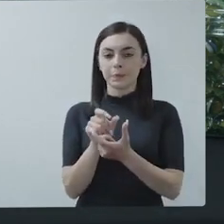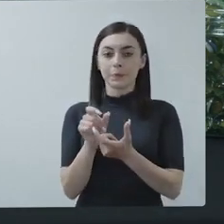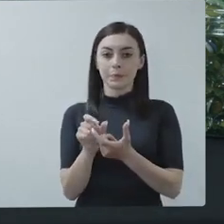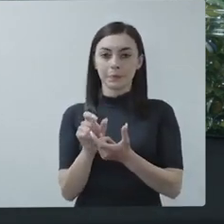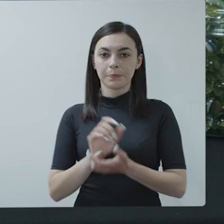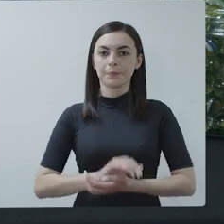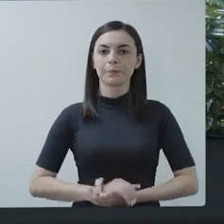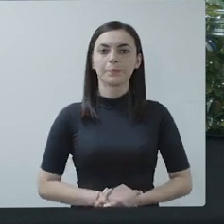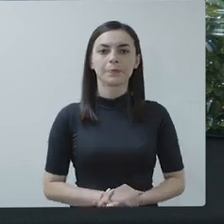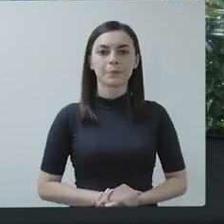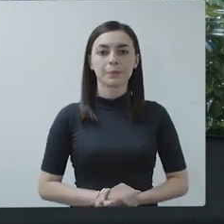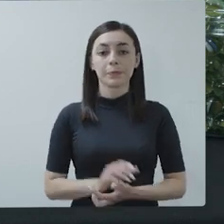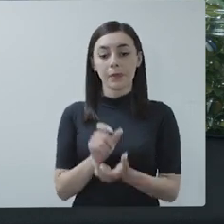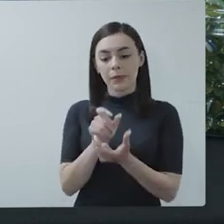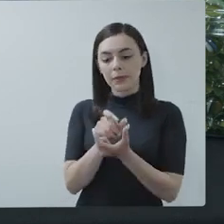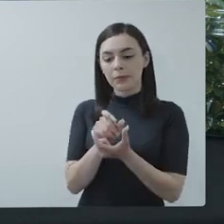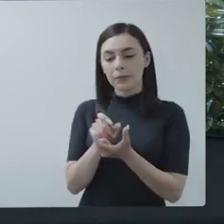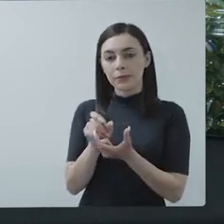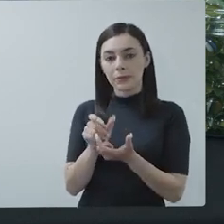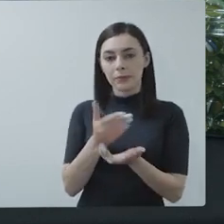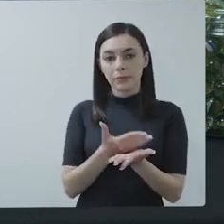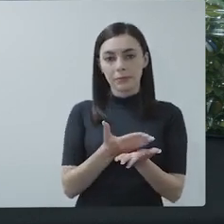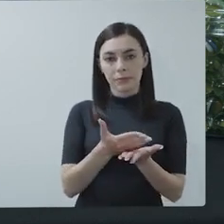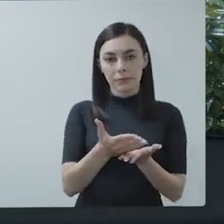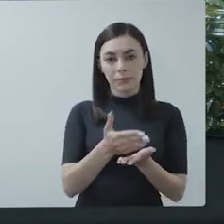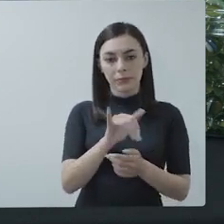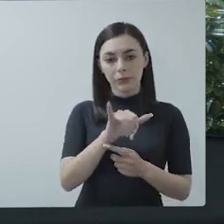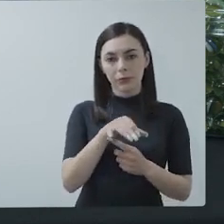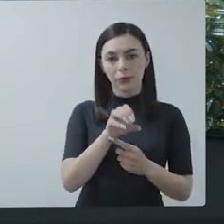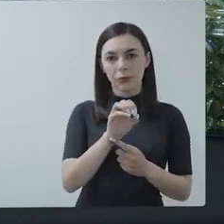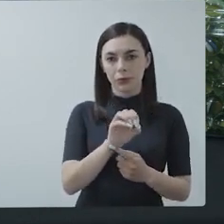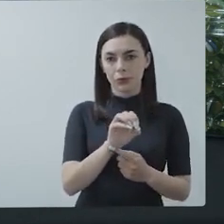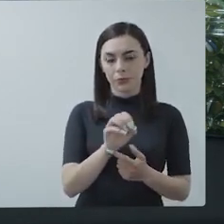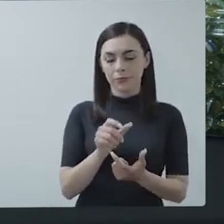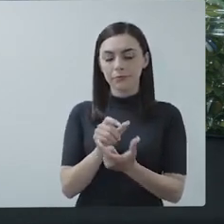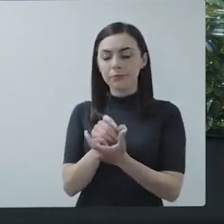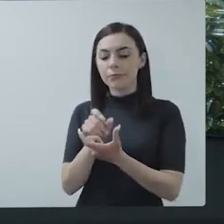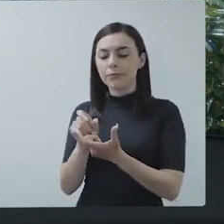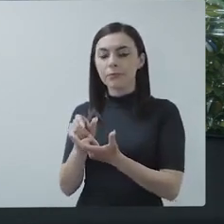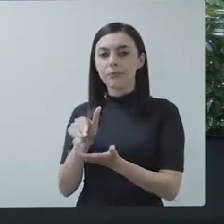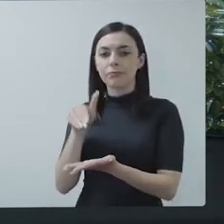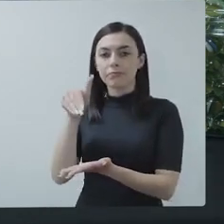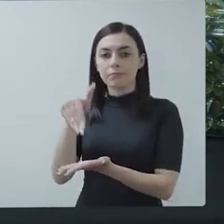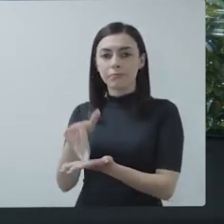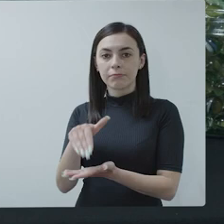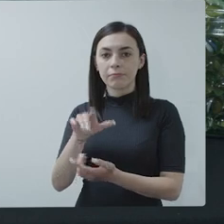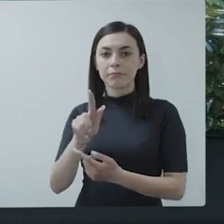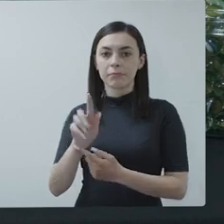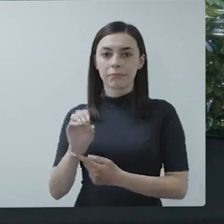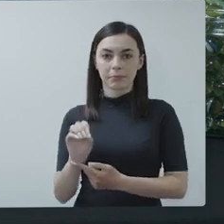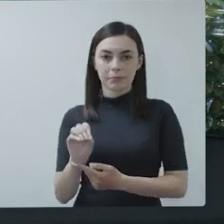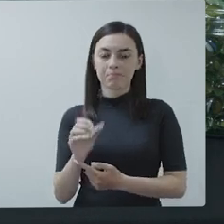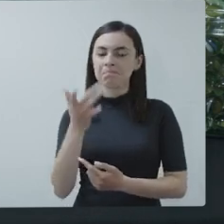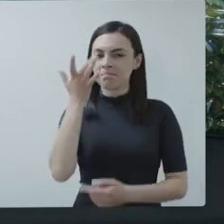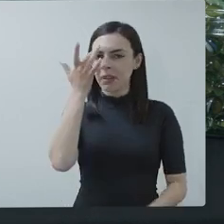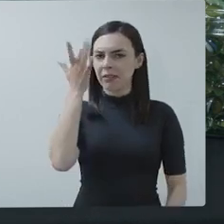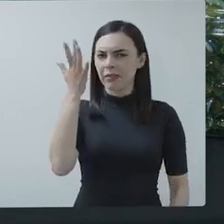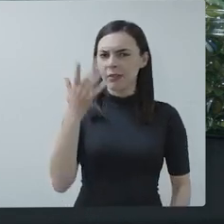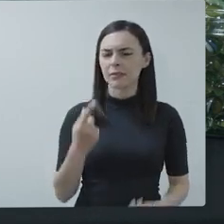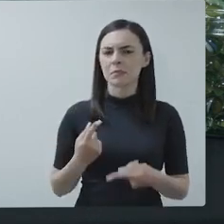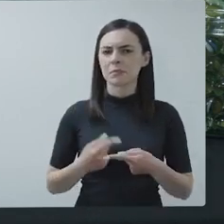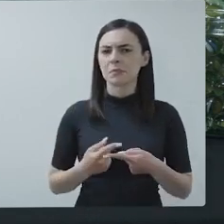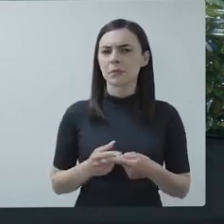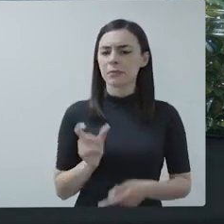sílabas. Sílaba inicial, o jo. Sílaba final, o go. Bem fácil, porque é